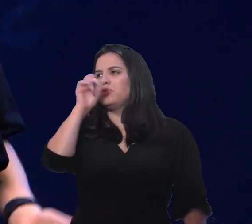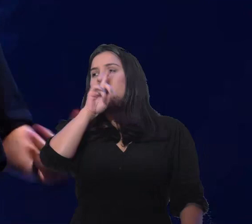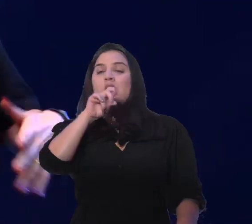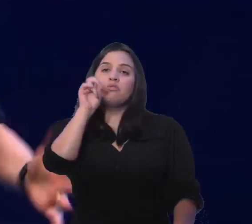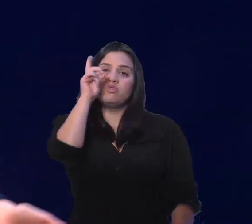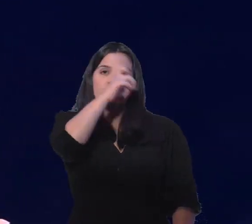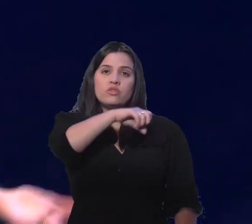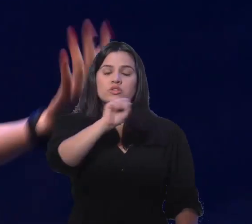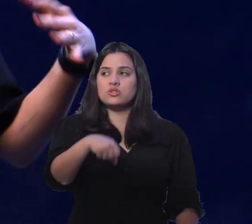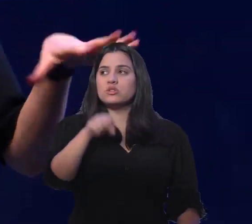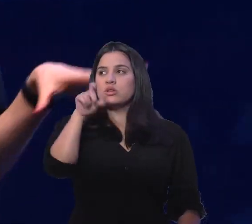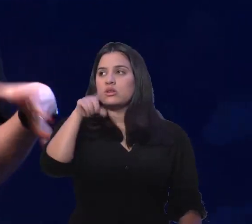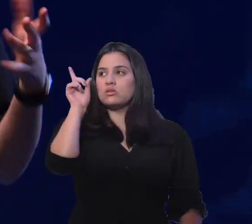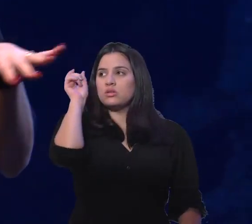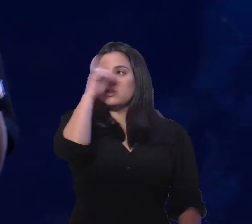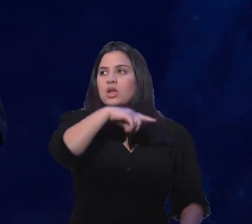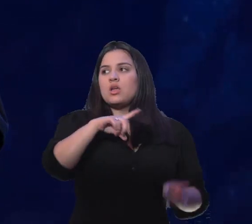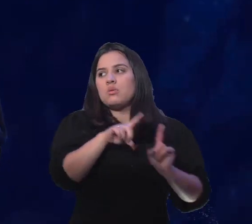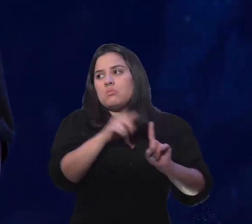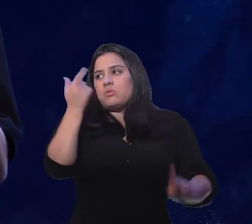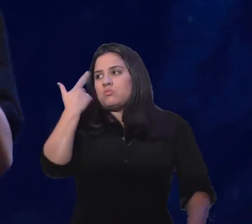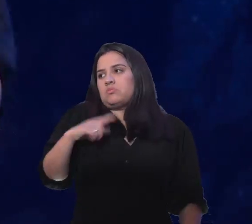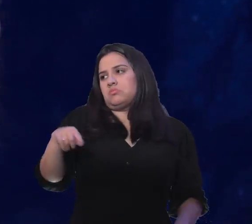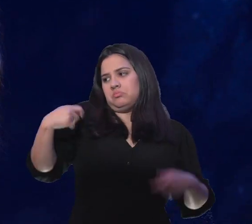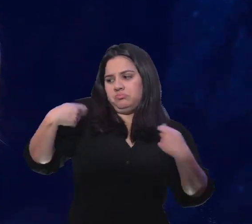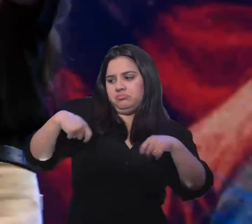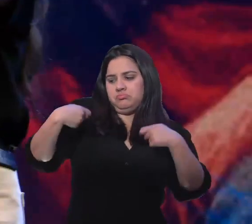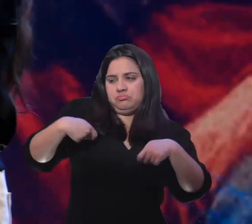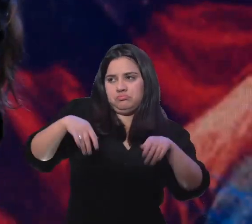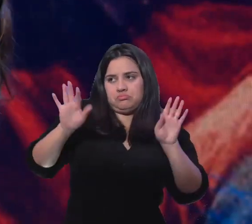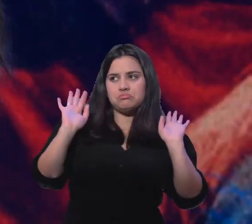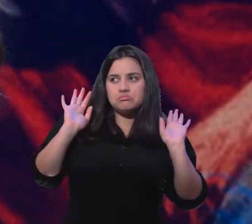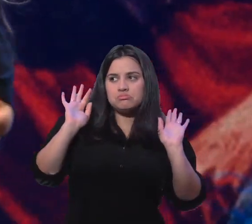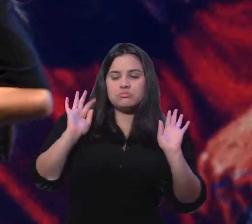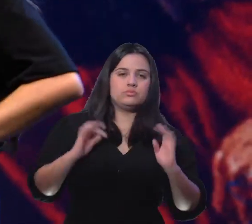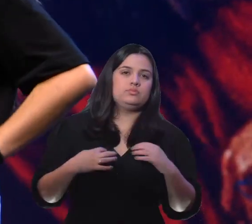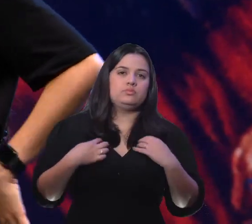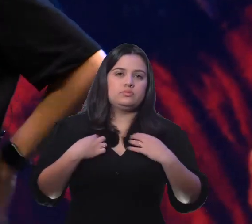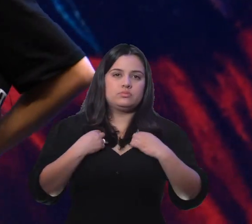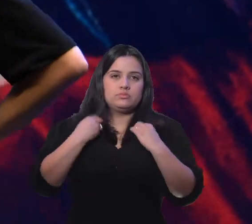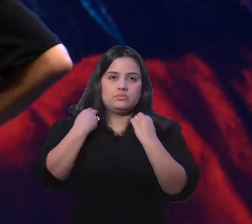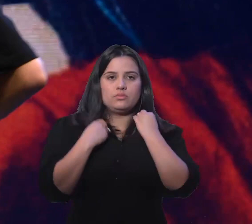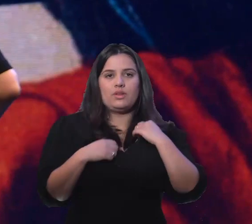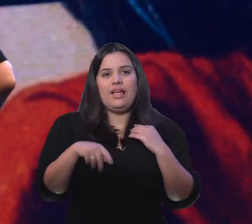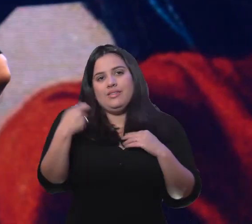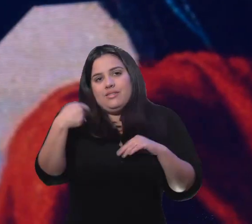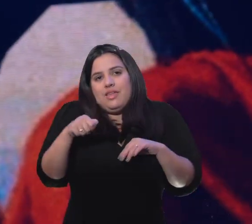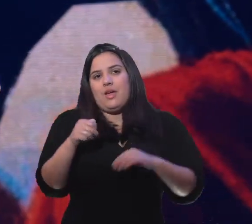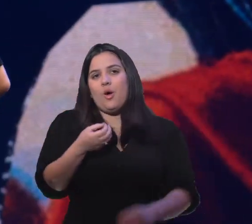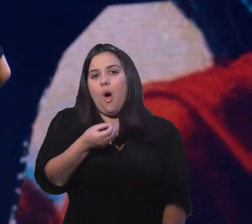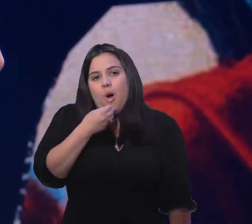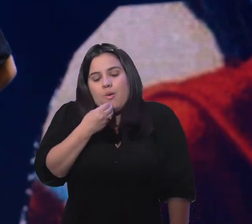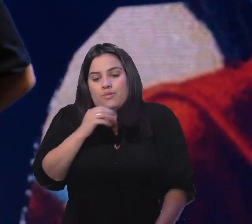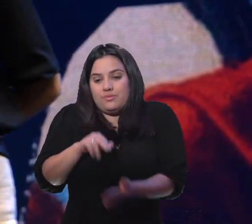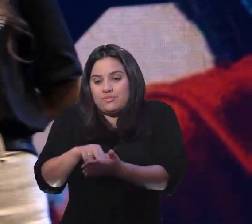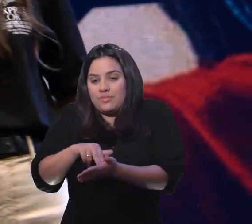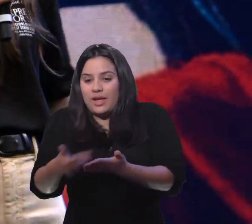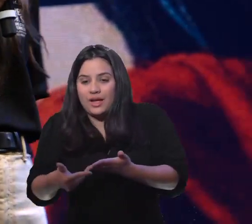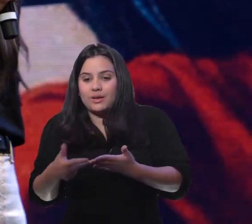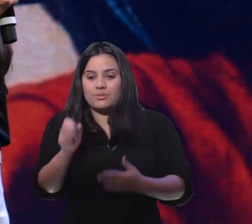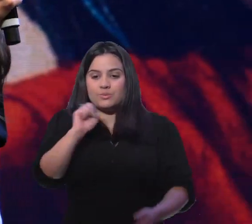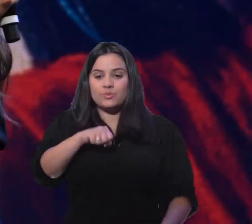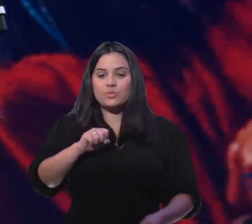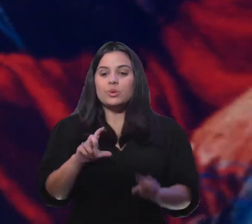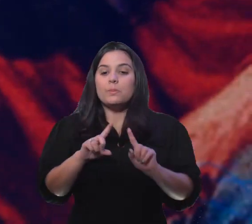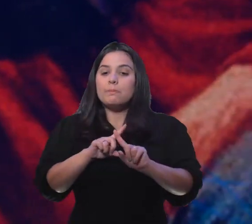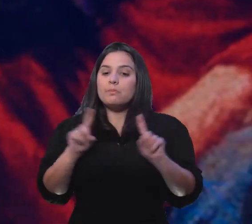era difícil, mas deu certo. Tipo, a gente conseguiu fazer o básico ali para... Caímos algumas vezes, né? Mais elas do que eu, mas tudo bem.